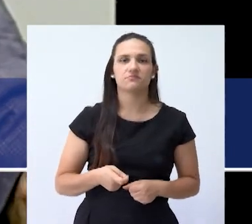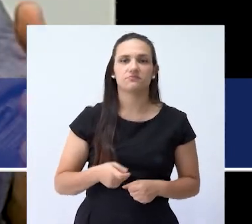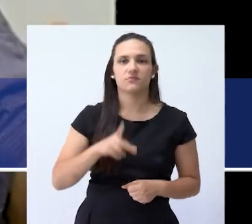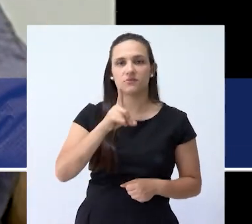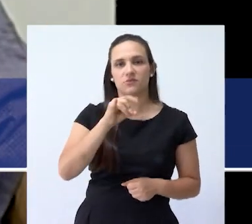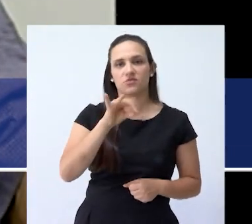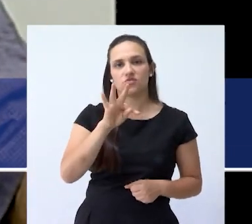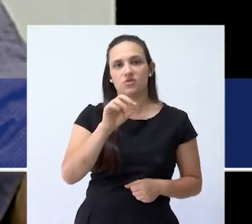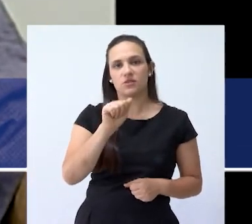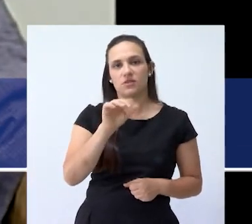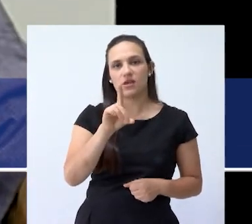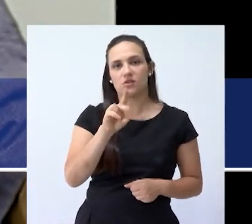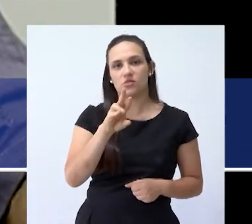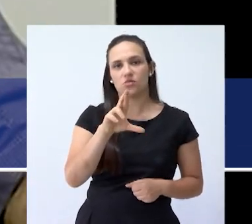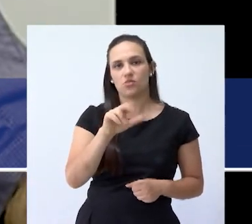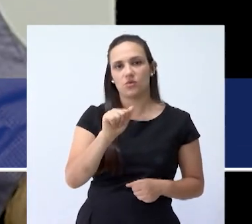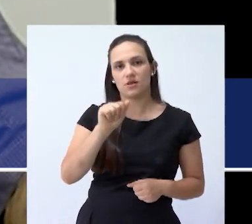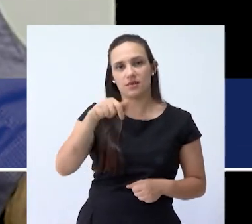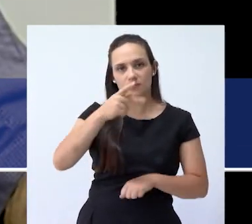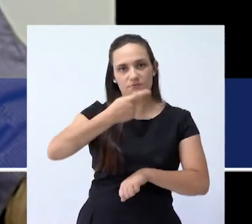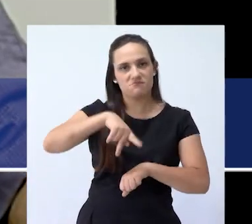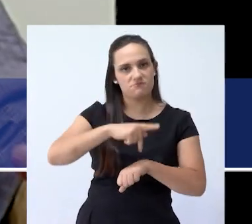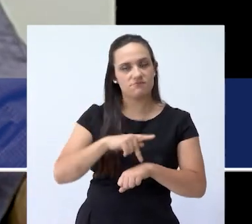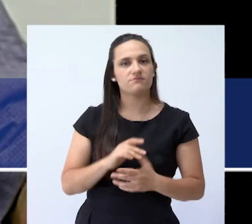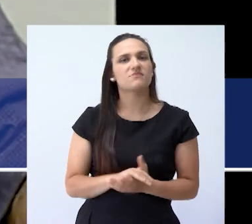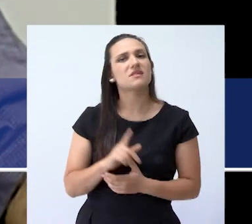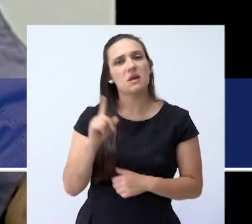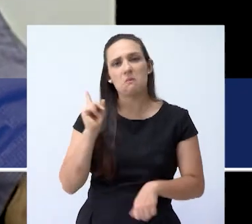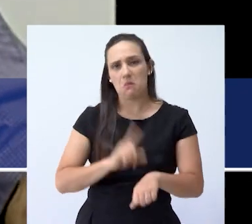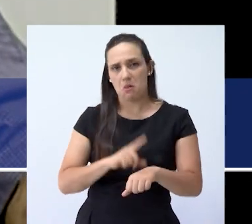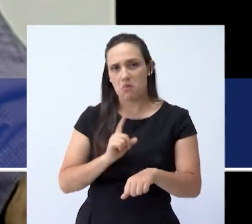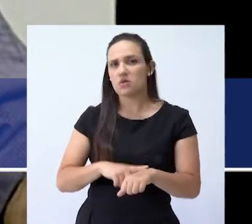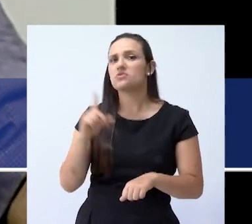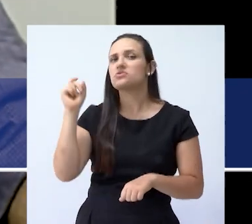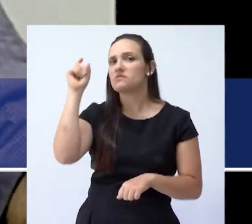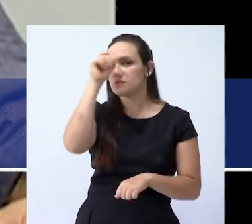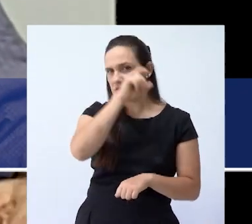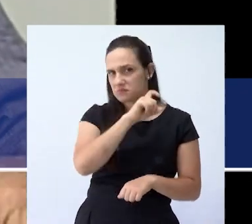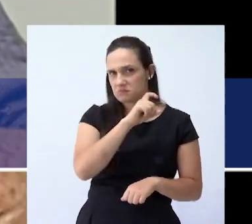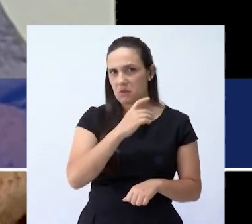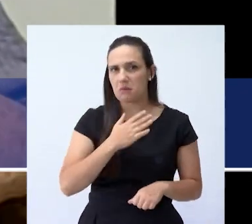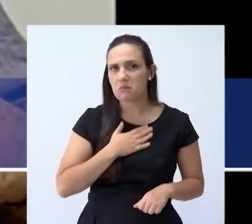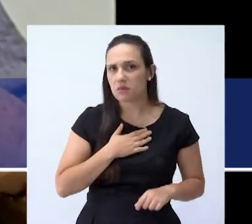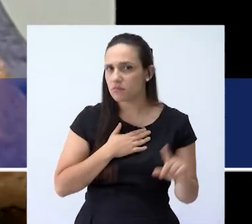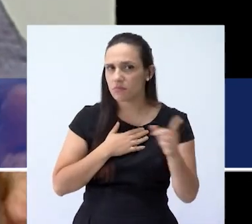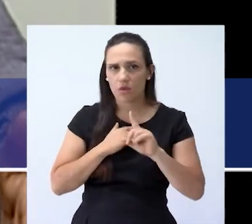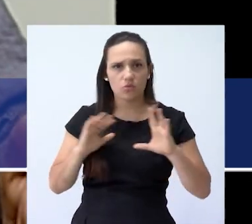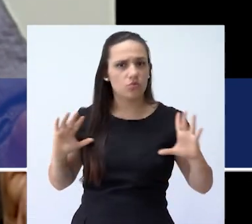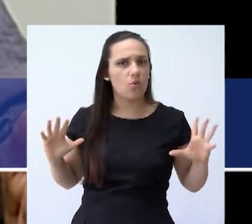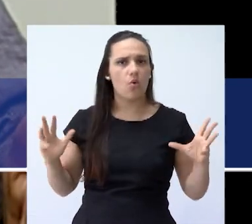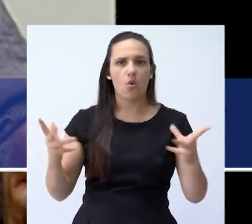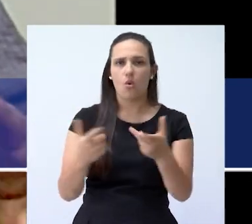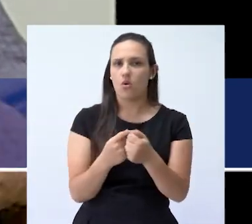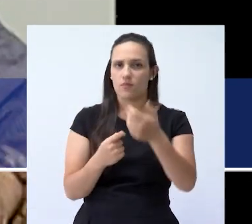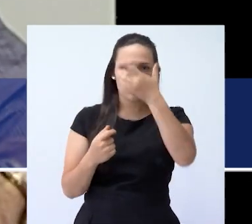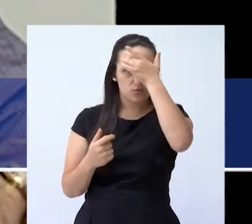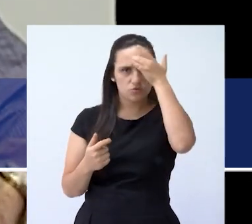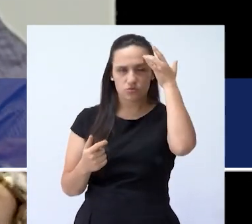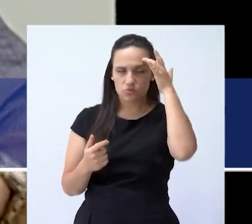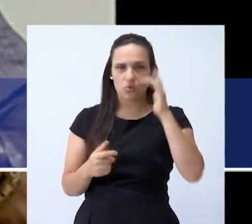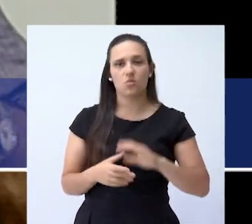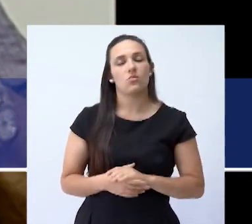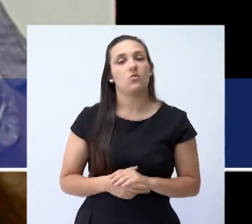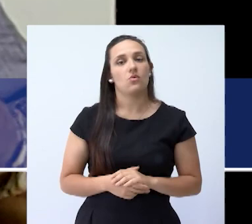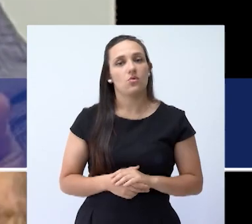que implantou a ditadura no país e foi um momento difícil, não só para